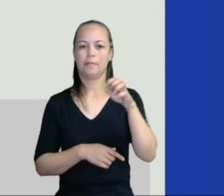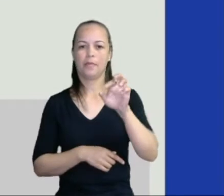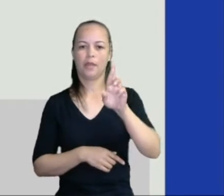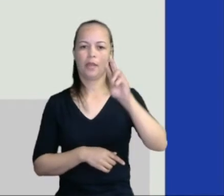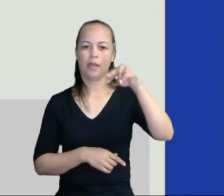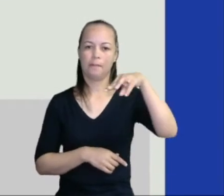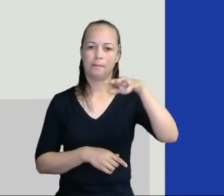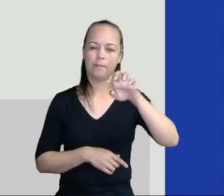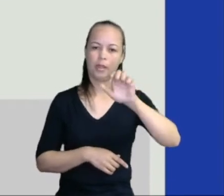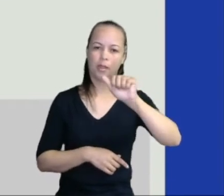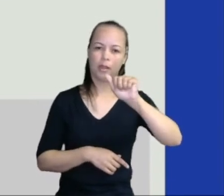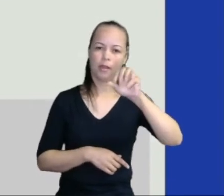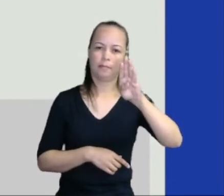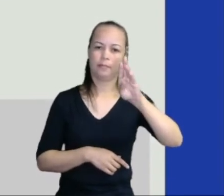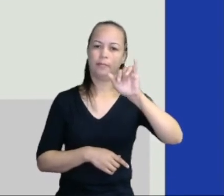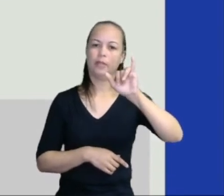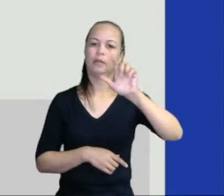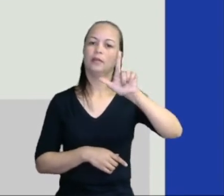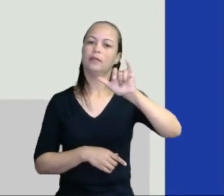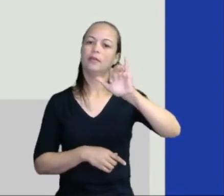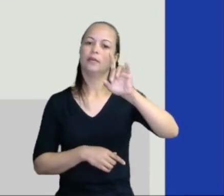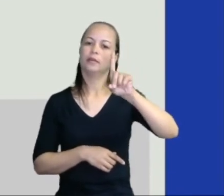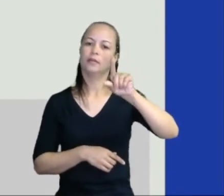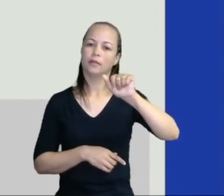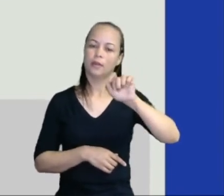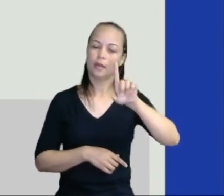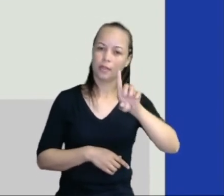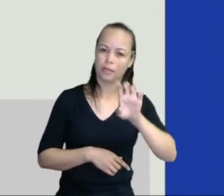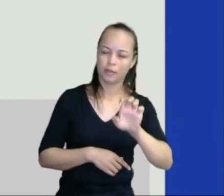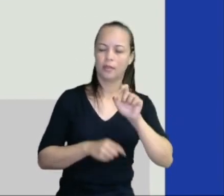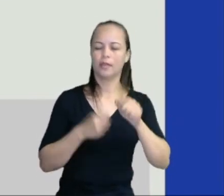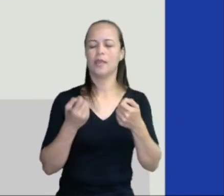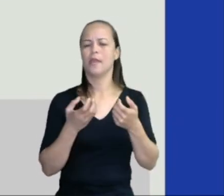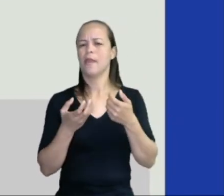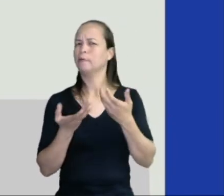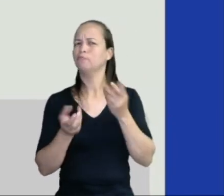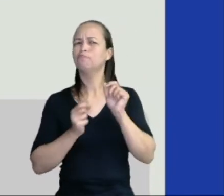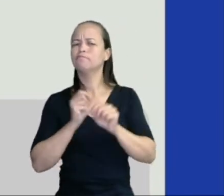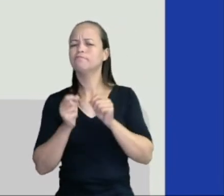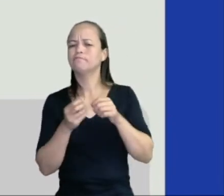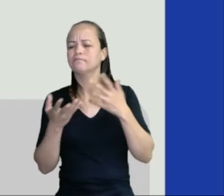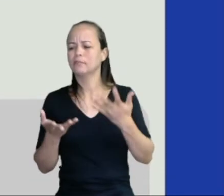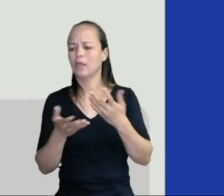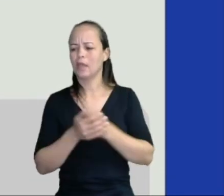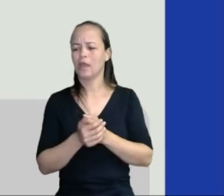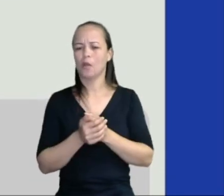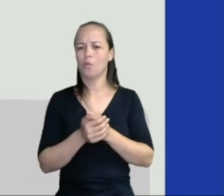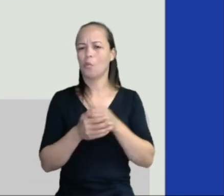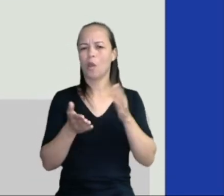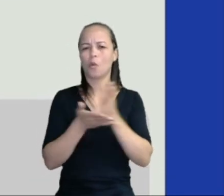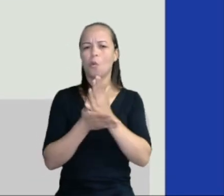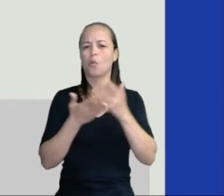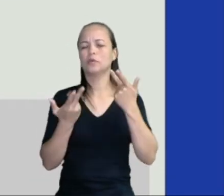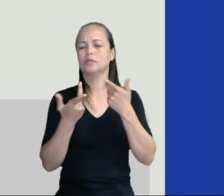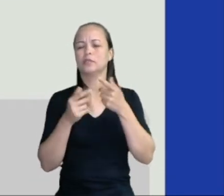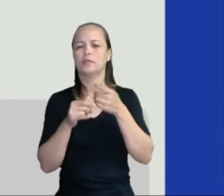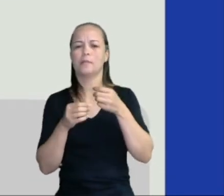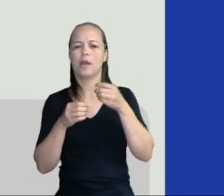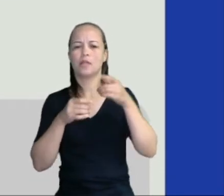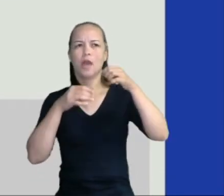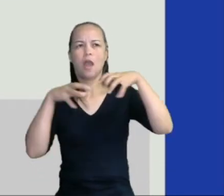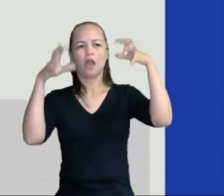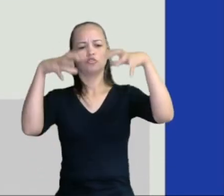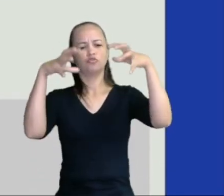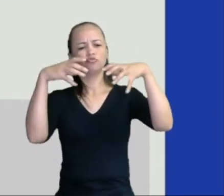permeabilidade. O que é isso, tá? É a capacidade de passar ou não a água por aquele objeto. Por exemplo, se você